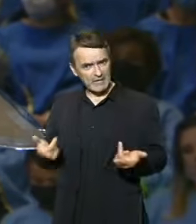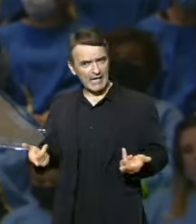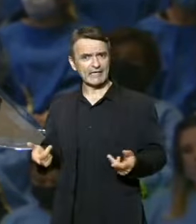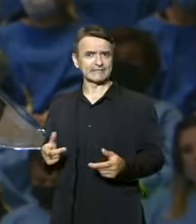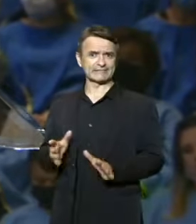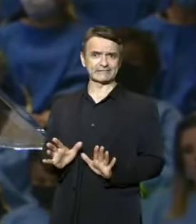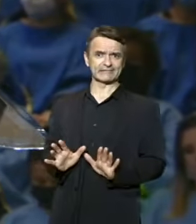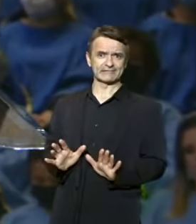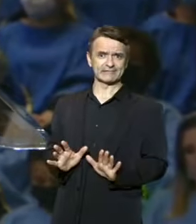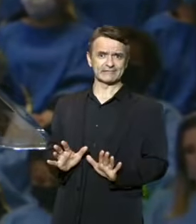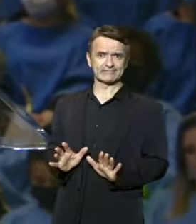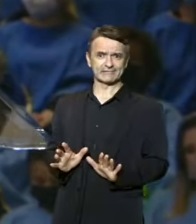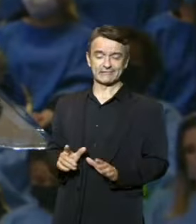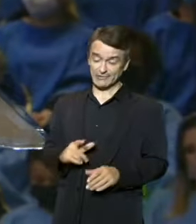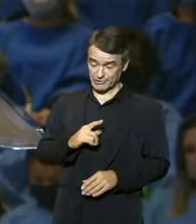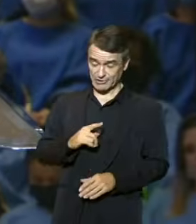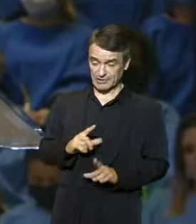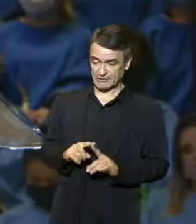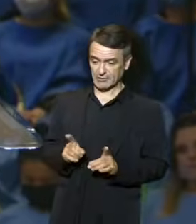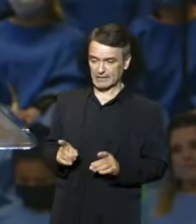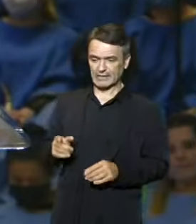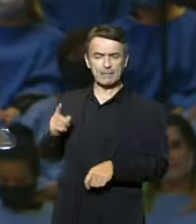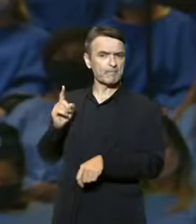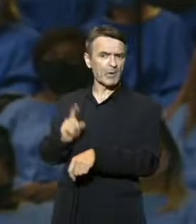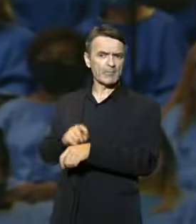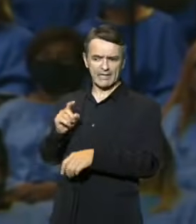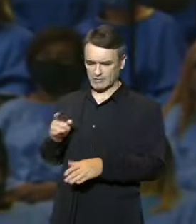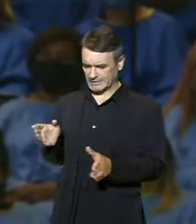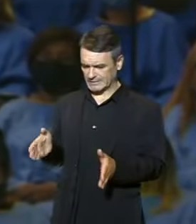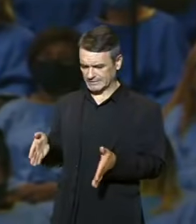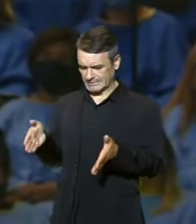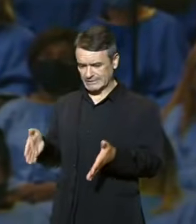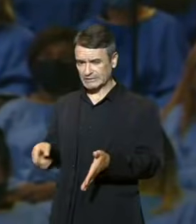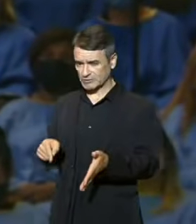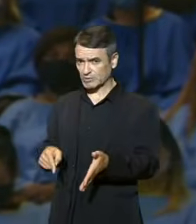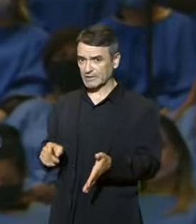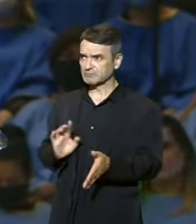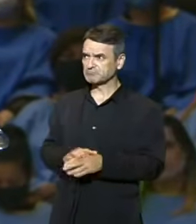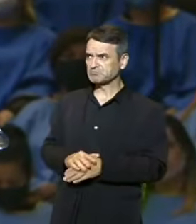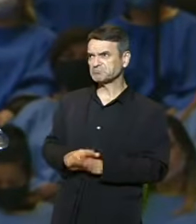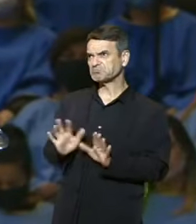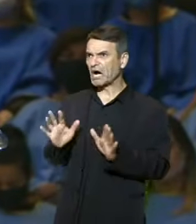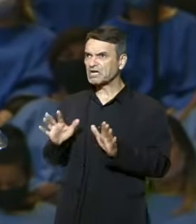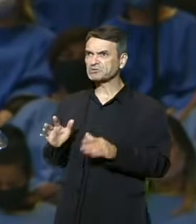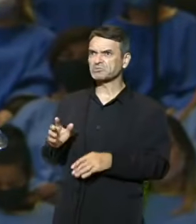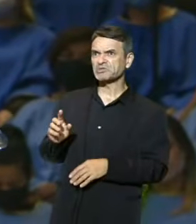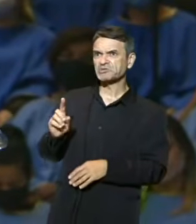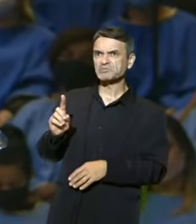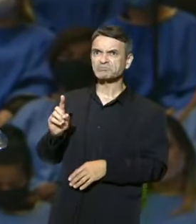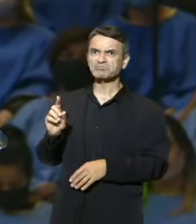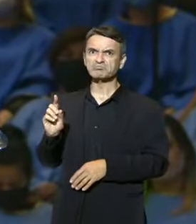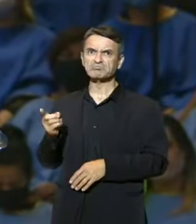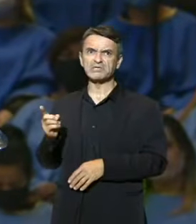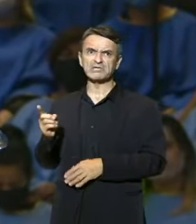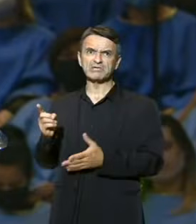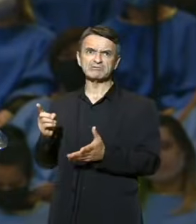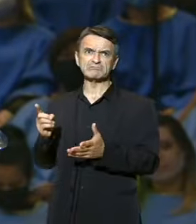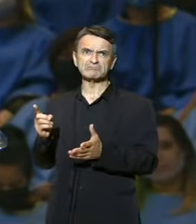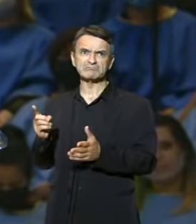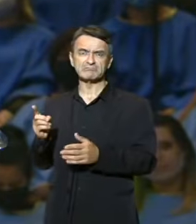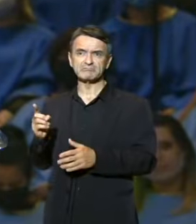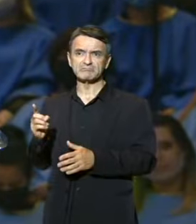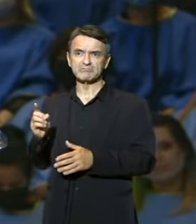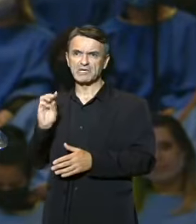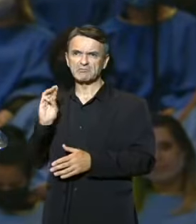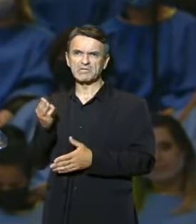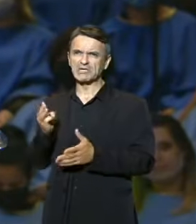Provavelmente esse povo ali, nesse momento das sepulturas do deserto, já tinha cerca de 1,5 milhão ou 2 milhões de pessoas.